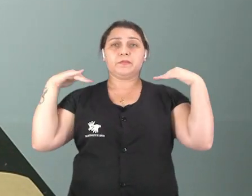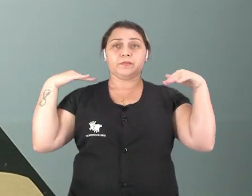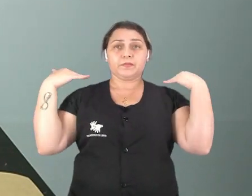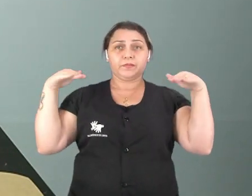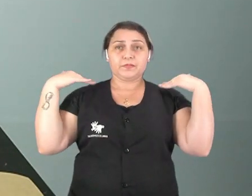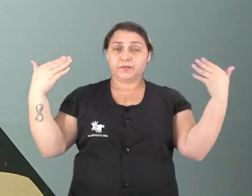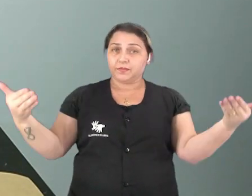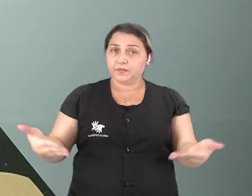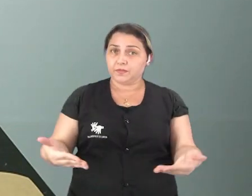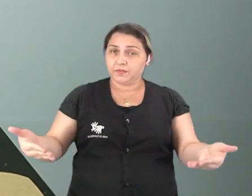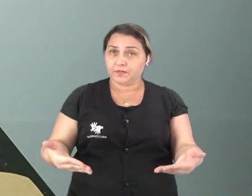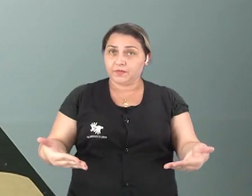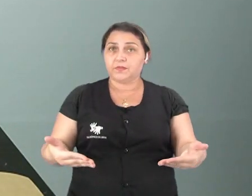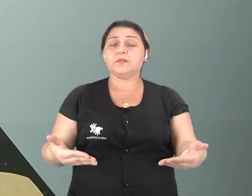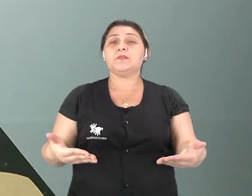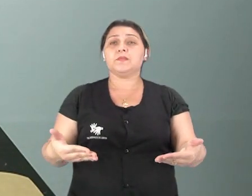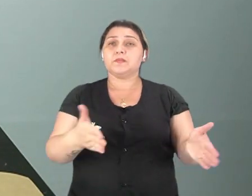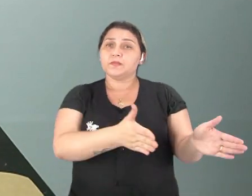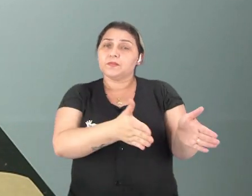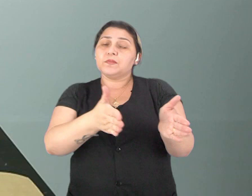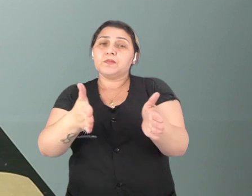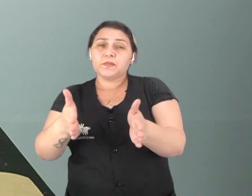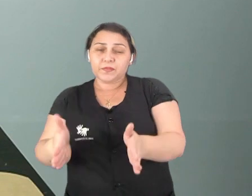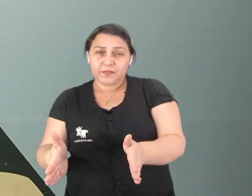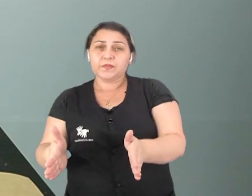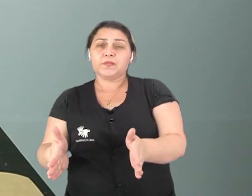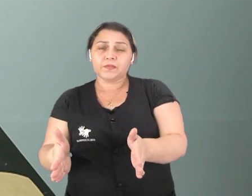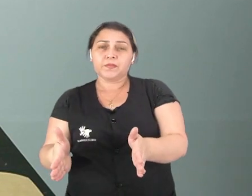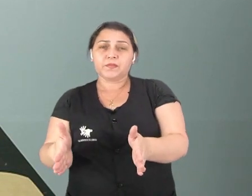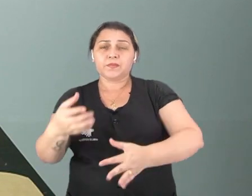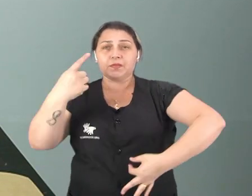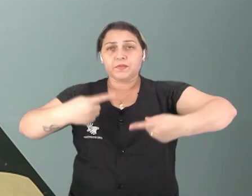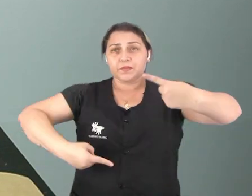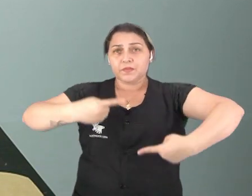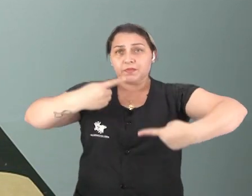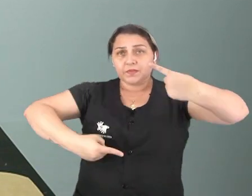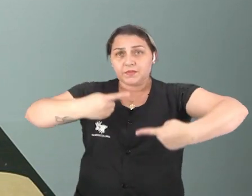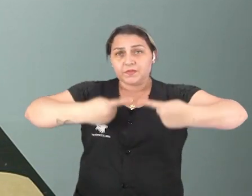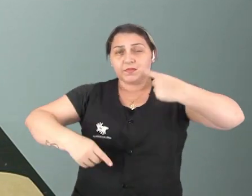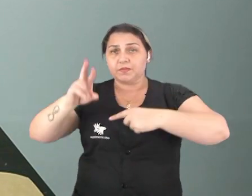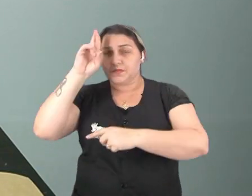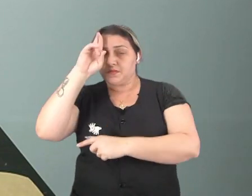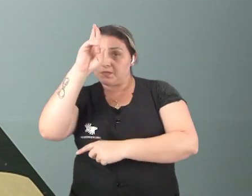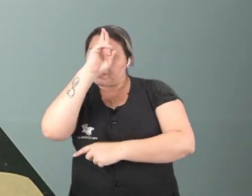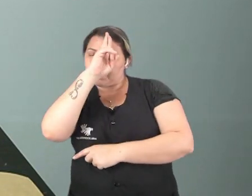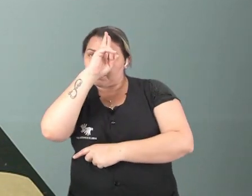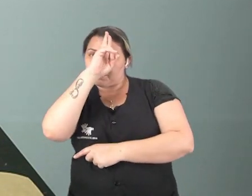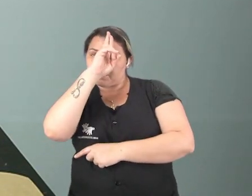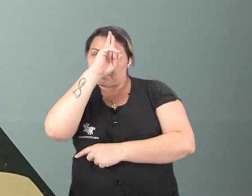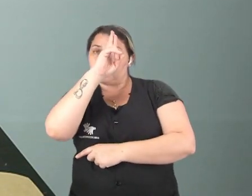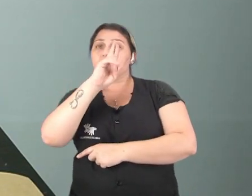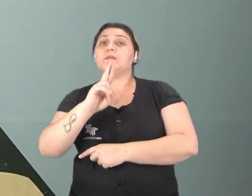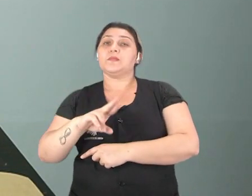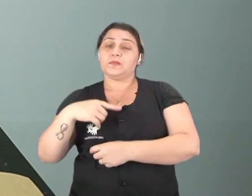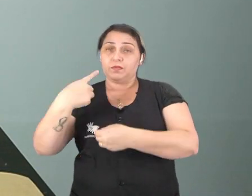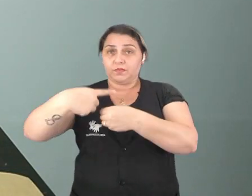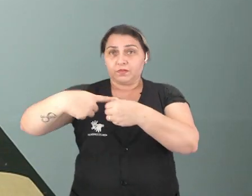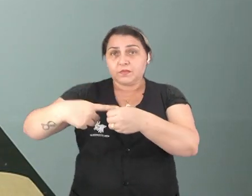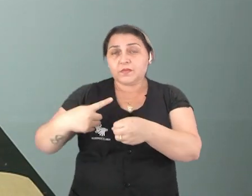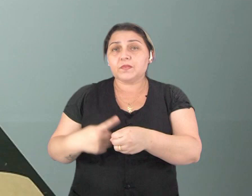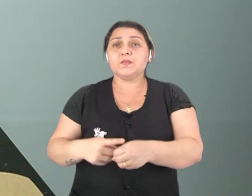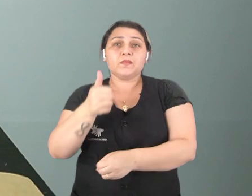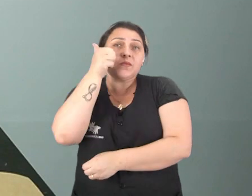atualmente. Nesse período, né, da política, da história, nós temos no nosso governo municipal